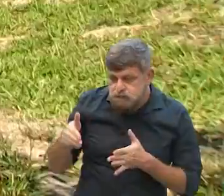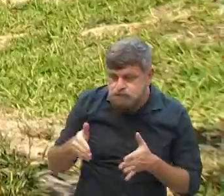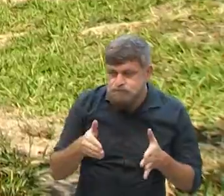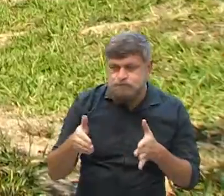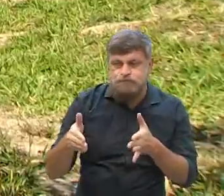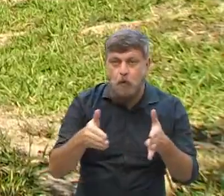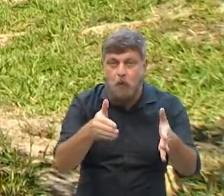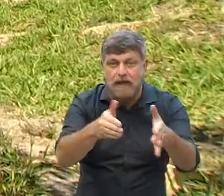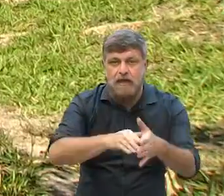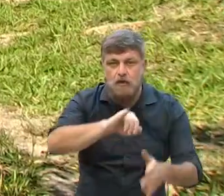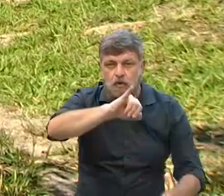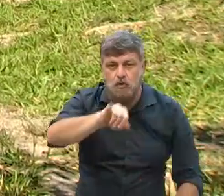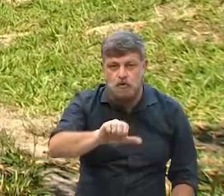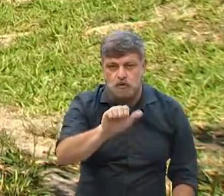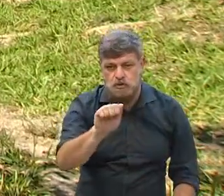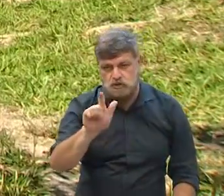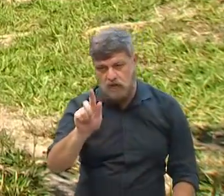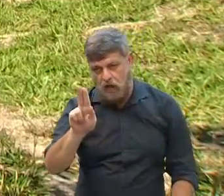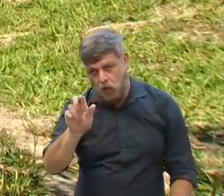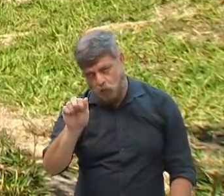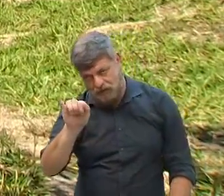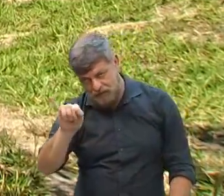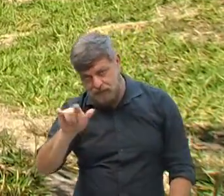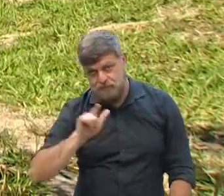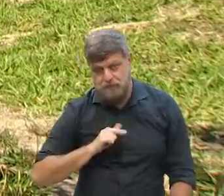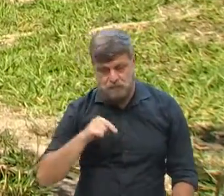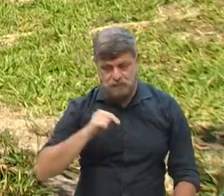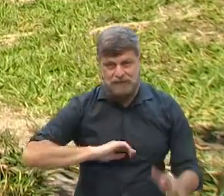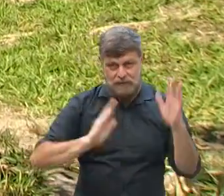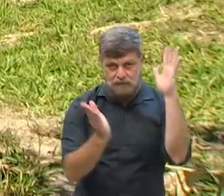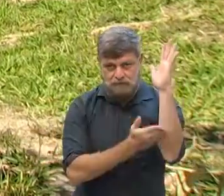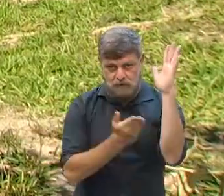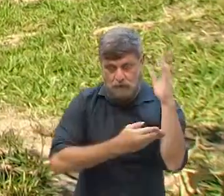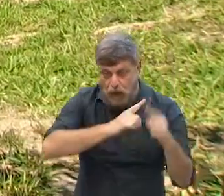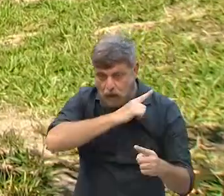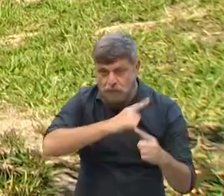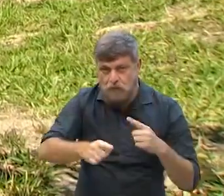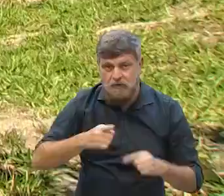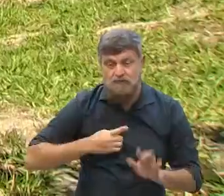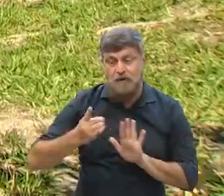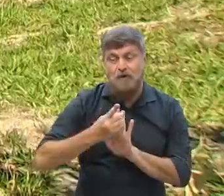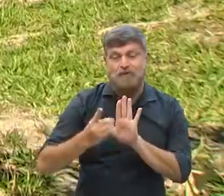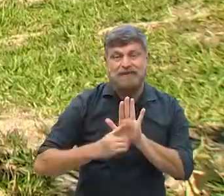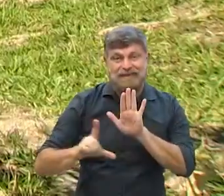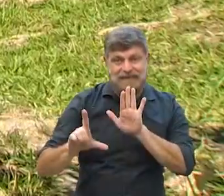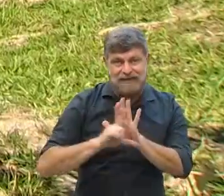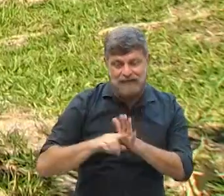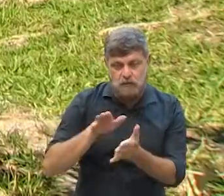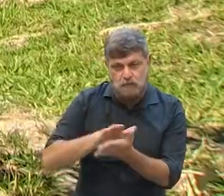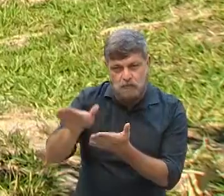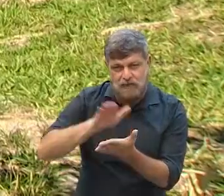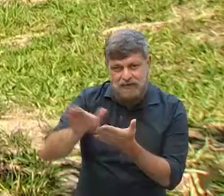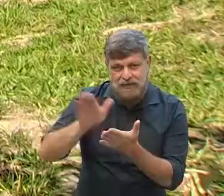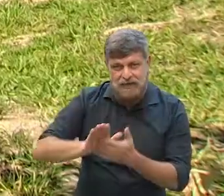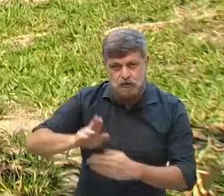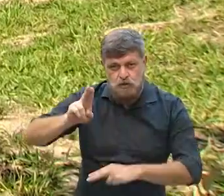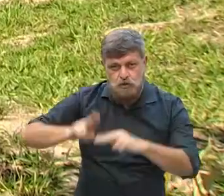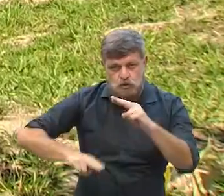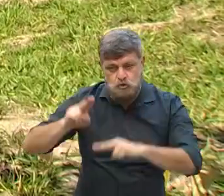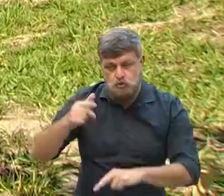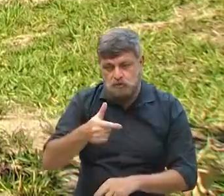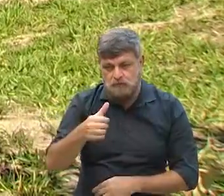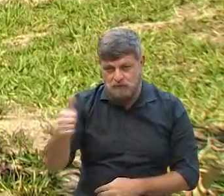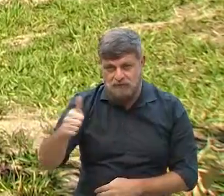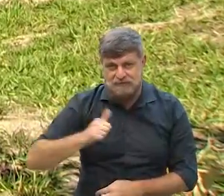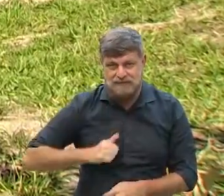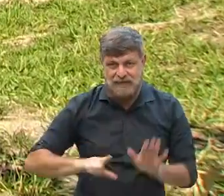Jaguari. A APA do Campo Grande foi instituída por um decreto publicado em junho de 2011 e ratificada pela